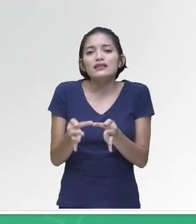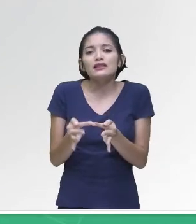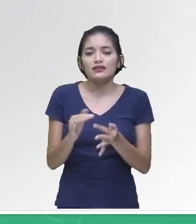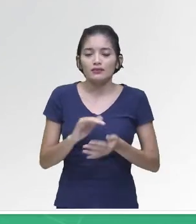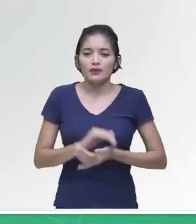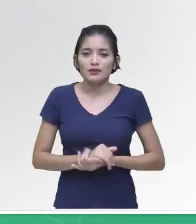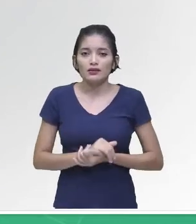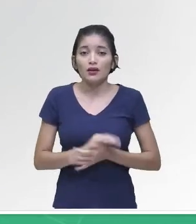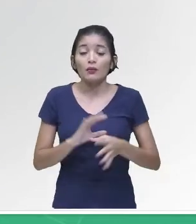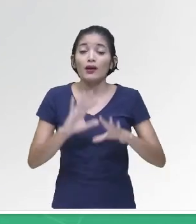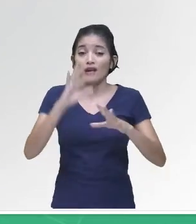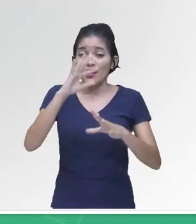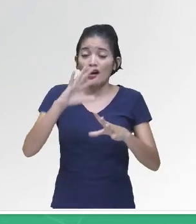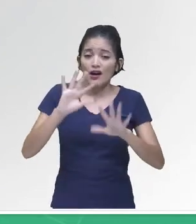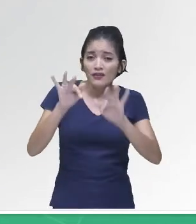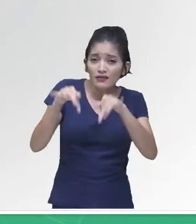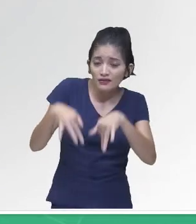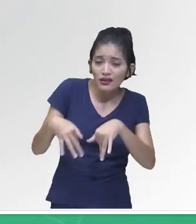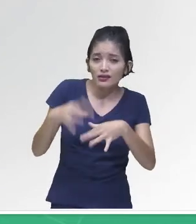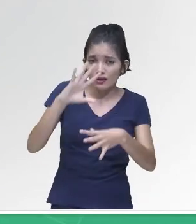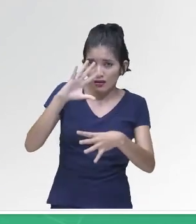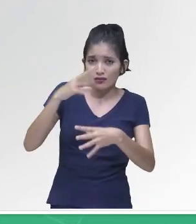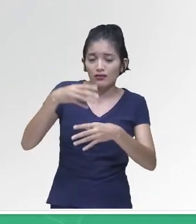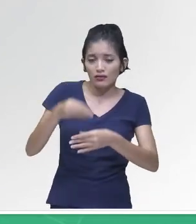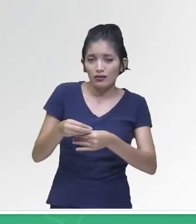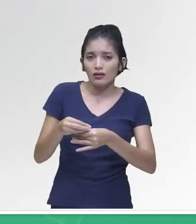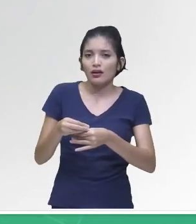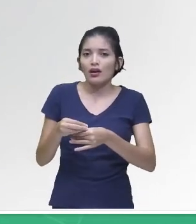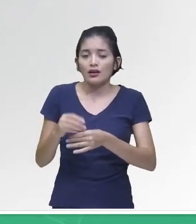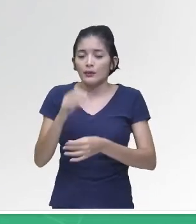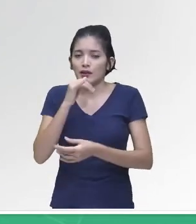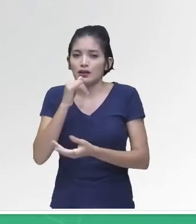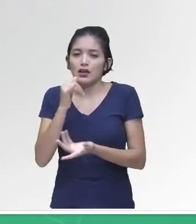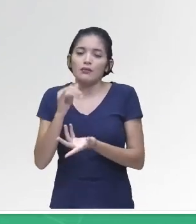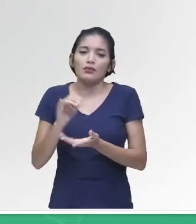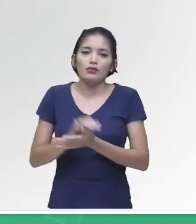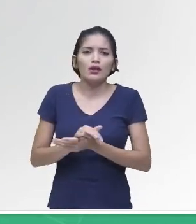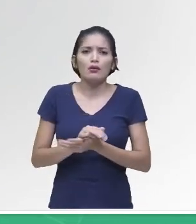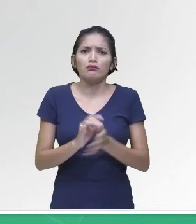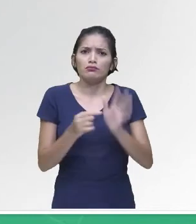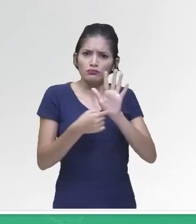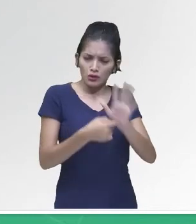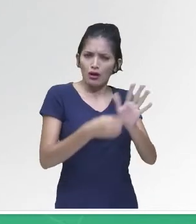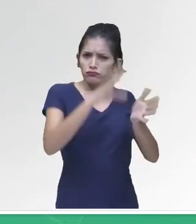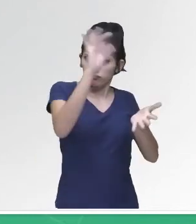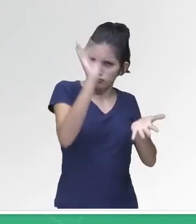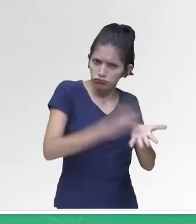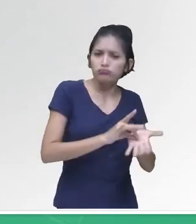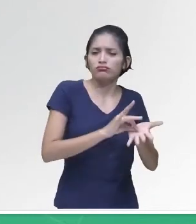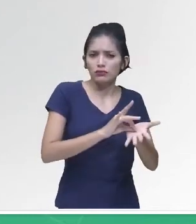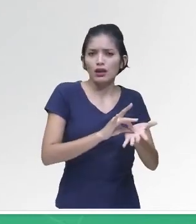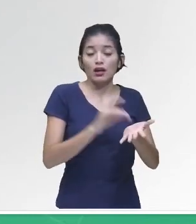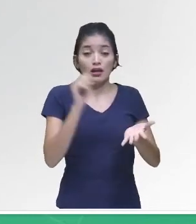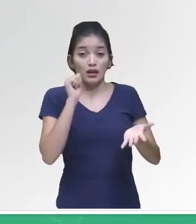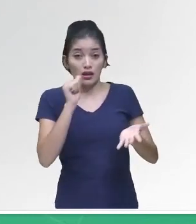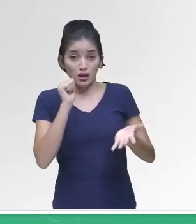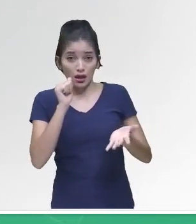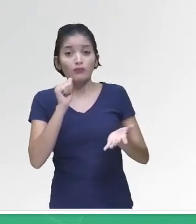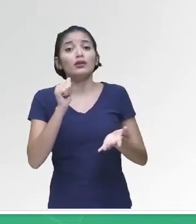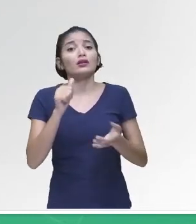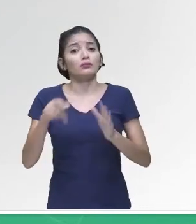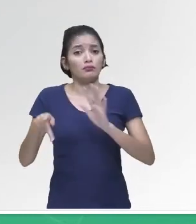para concluir esse texto, o autor iria fazer o quê? Ele iria justamente reafirmar e dizer que as mulheres são alvo,